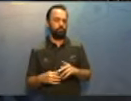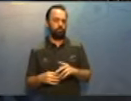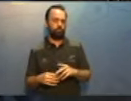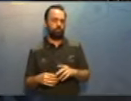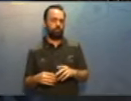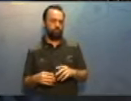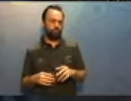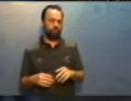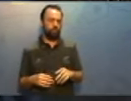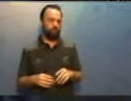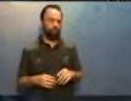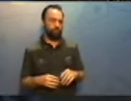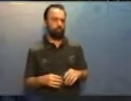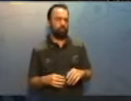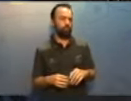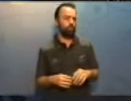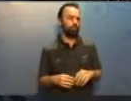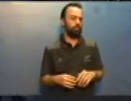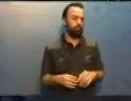com os meus sentidos do tato.